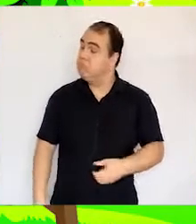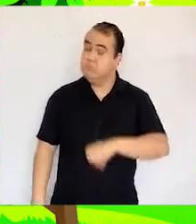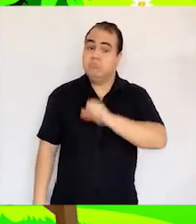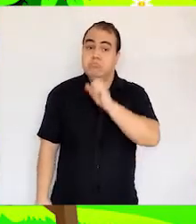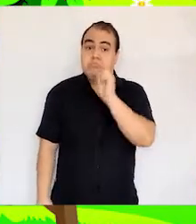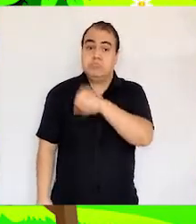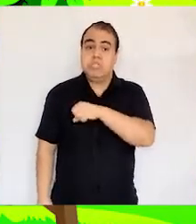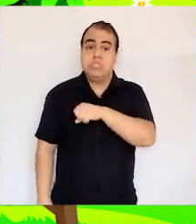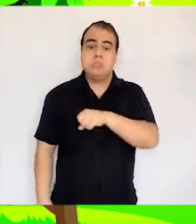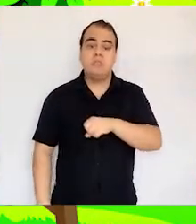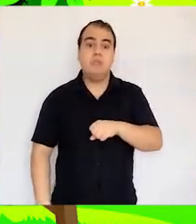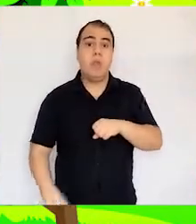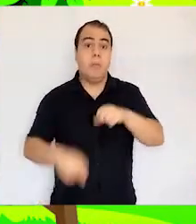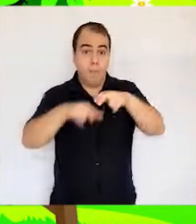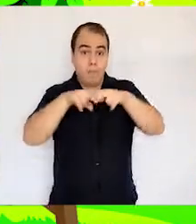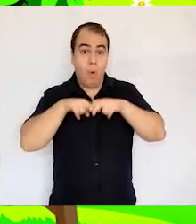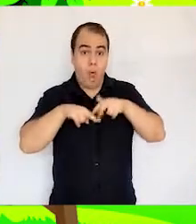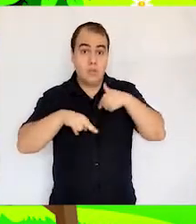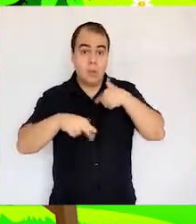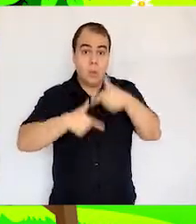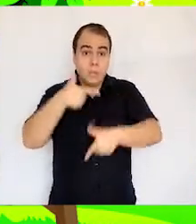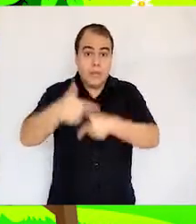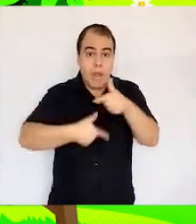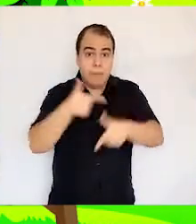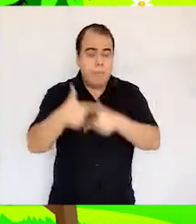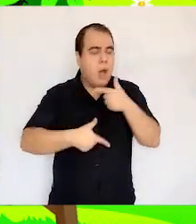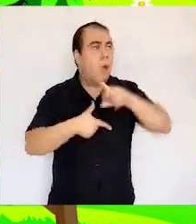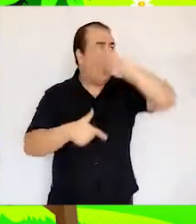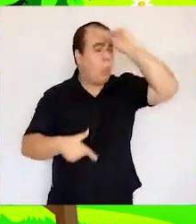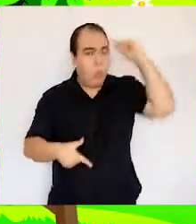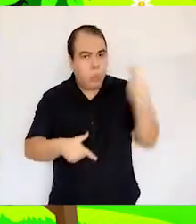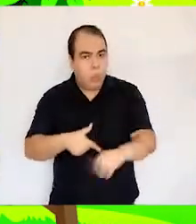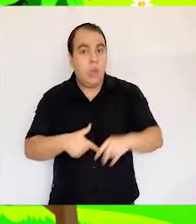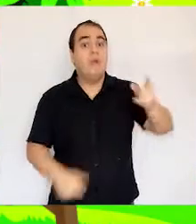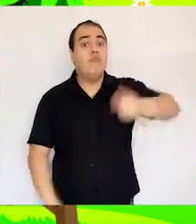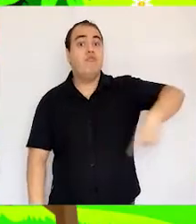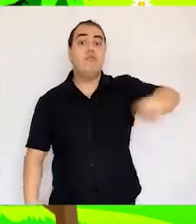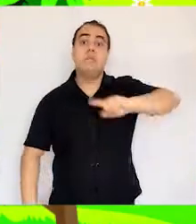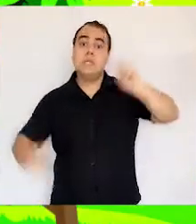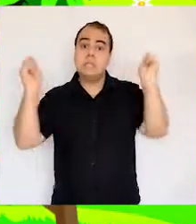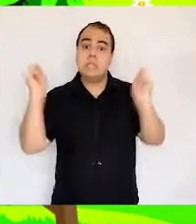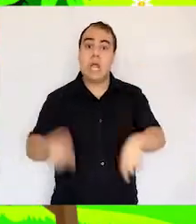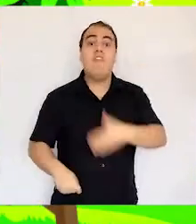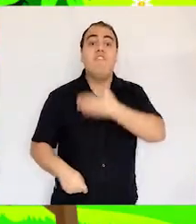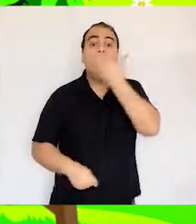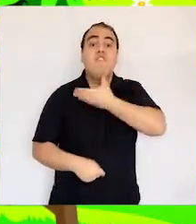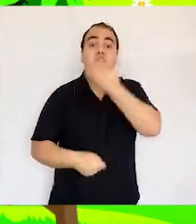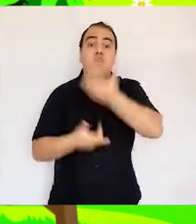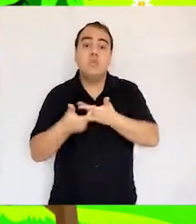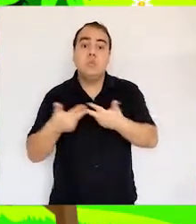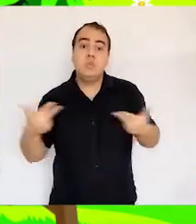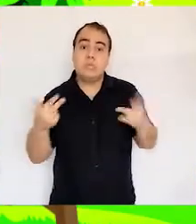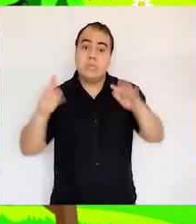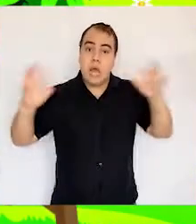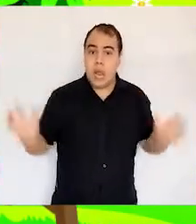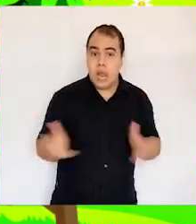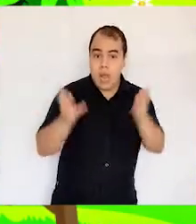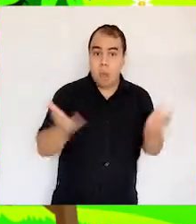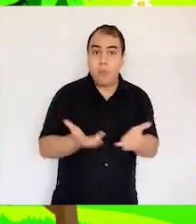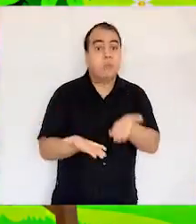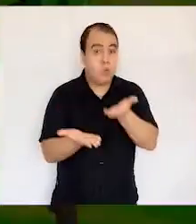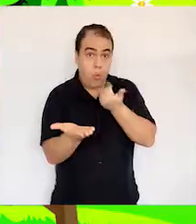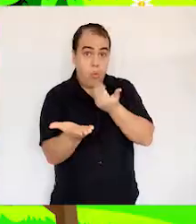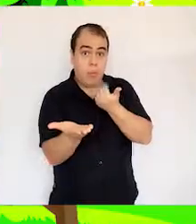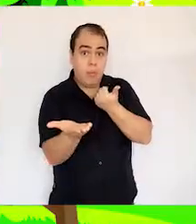aí! Graças ao meu trabalho duro, vocês humanos têm frutas e legumes para se alimentar.